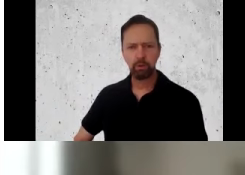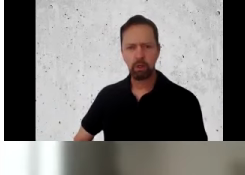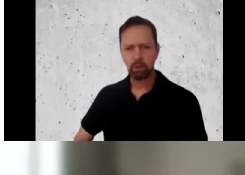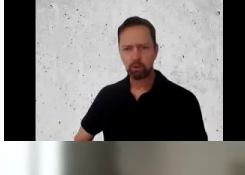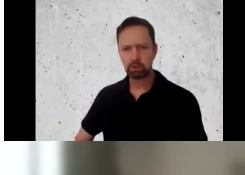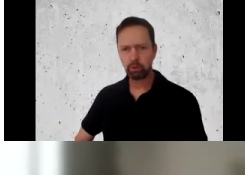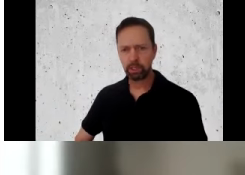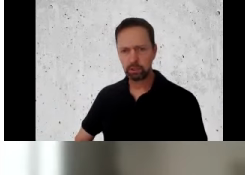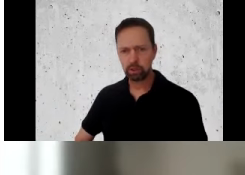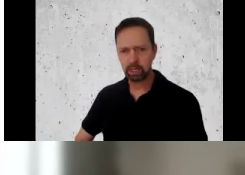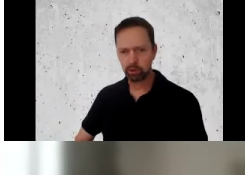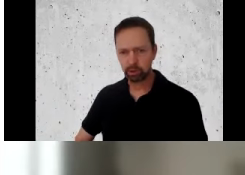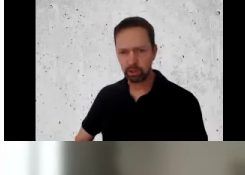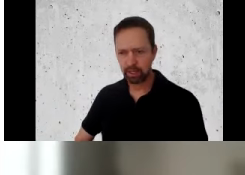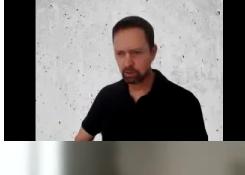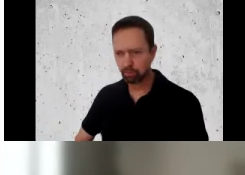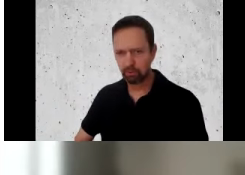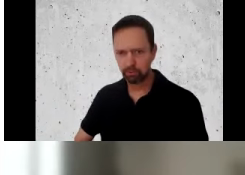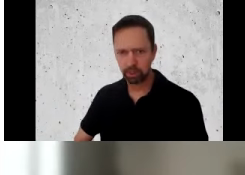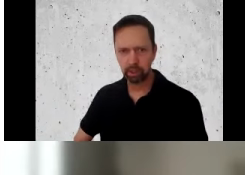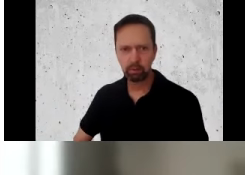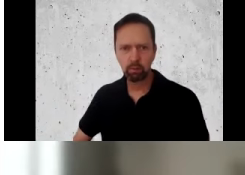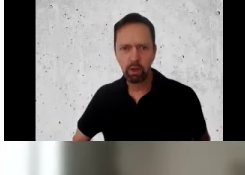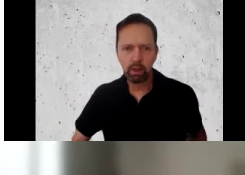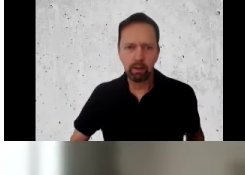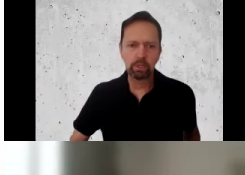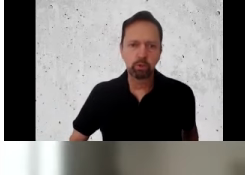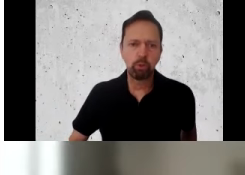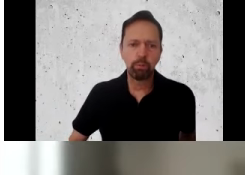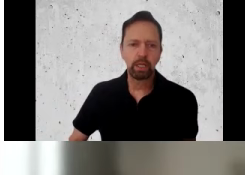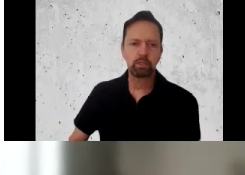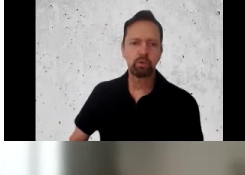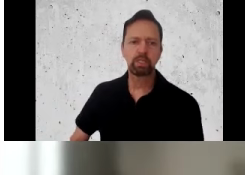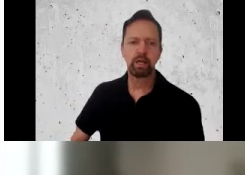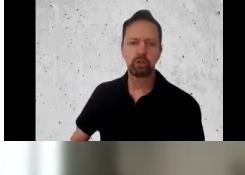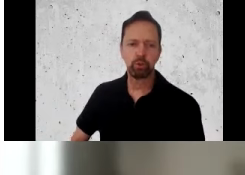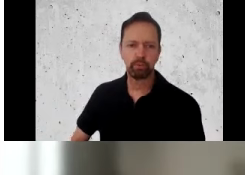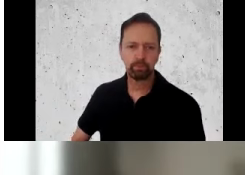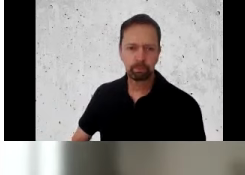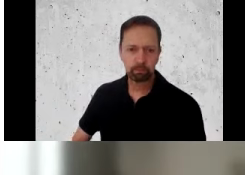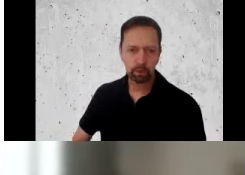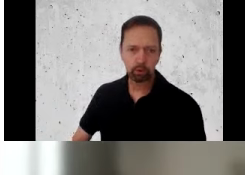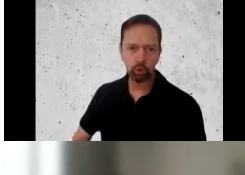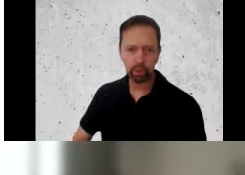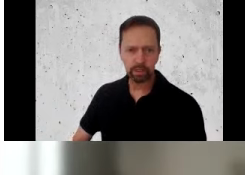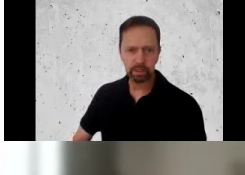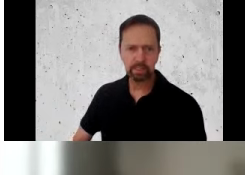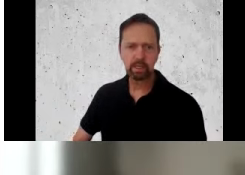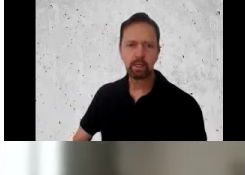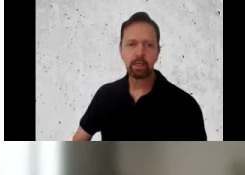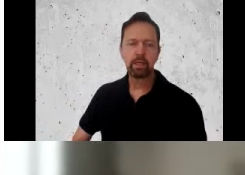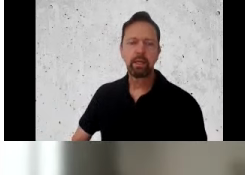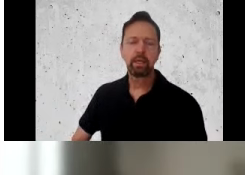mercado. Os componentes do estágio 3 compravam no mercado. Mas os componentes do estágio